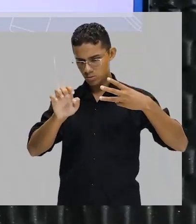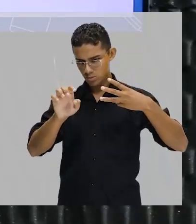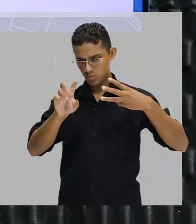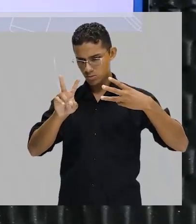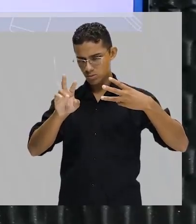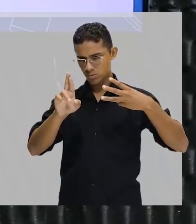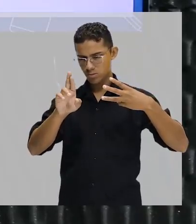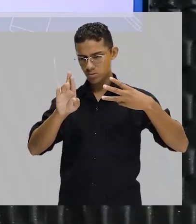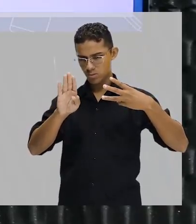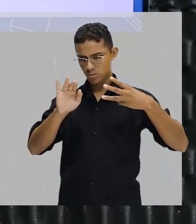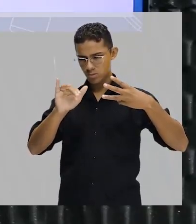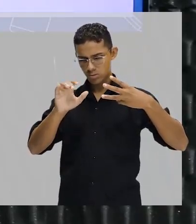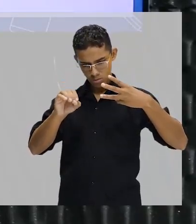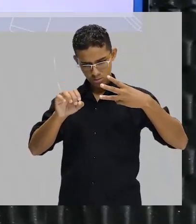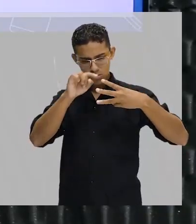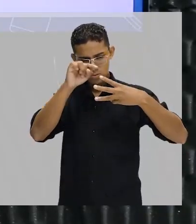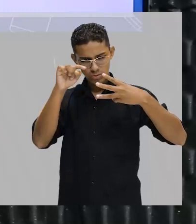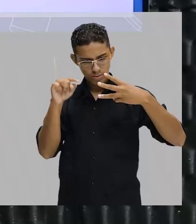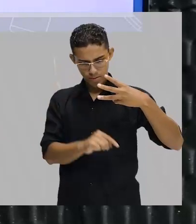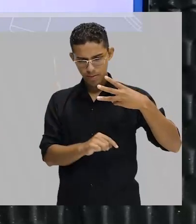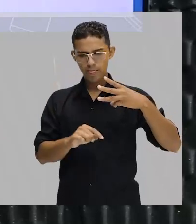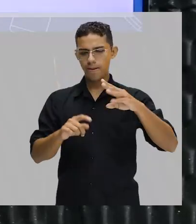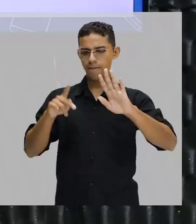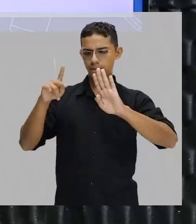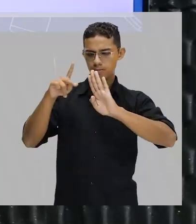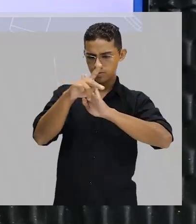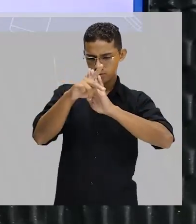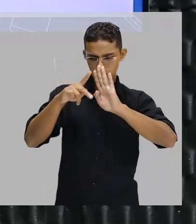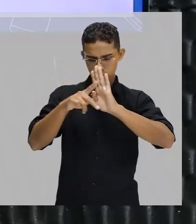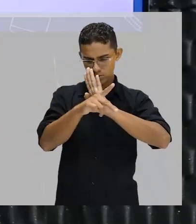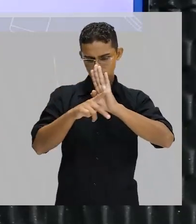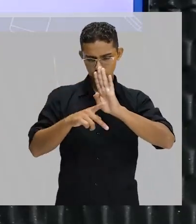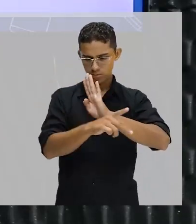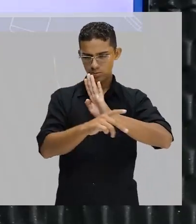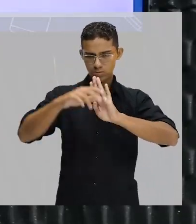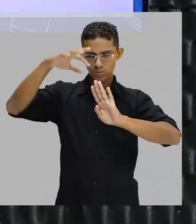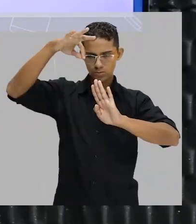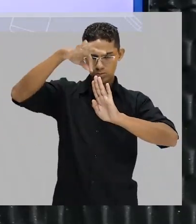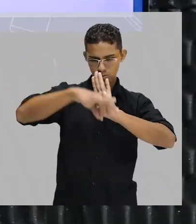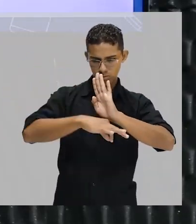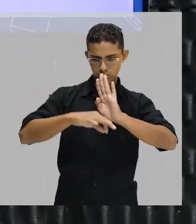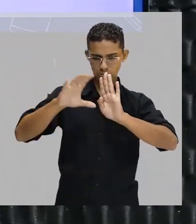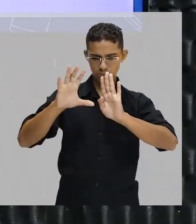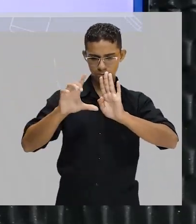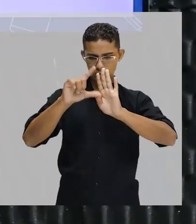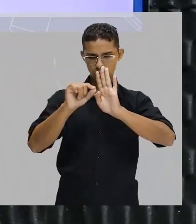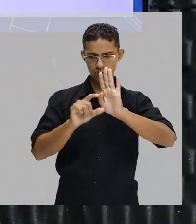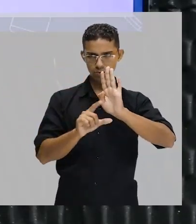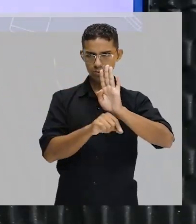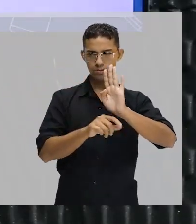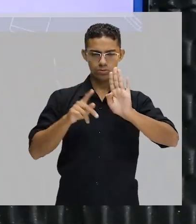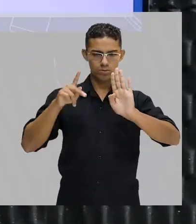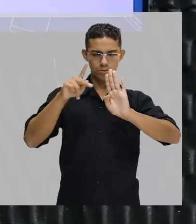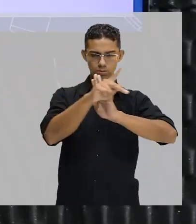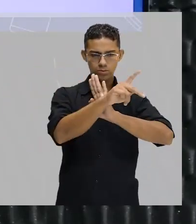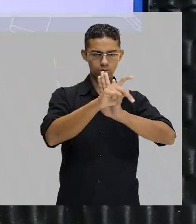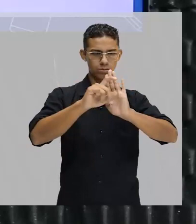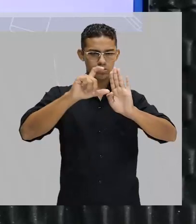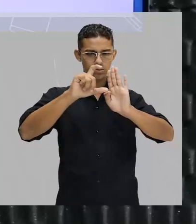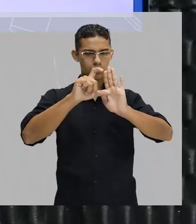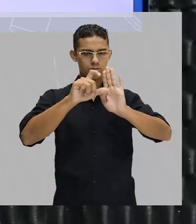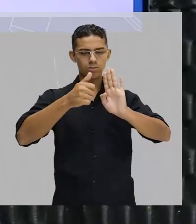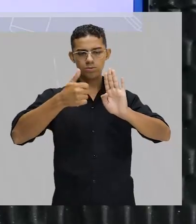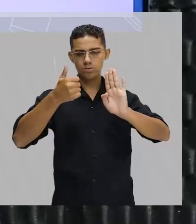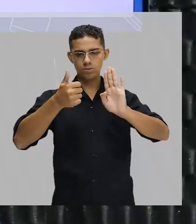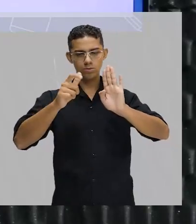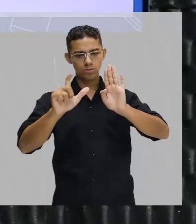as orações, vão interligando os parágrafos, vão fazendo como se fosse uma costura no texto, né? Vai deixando o primeiro parágrafo,